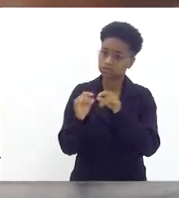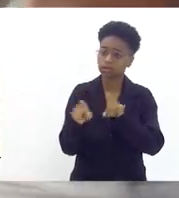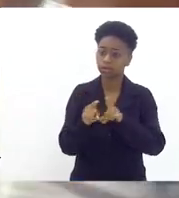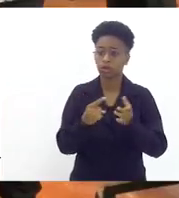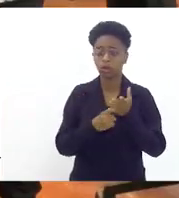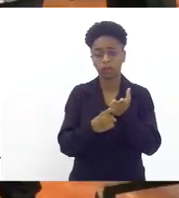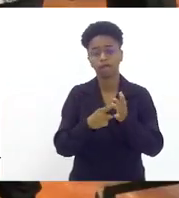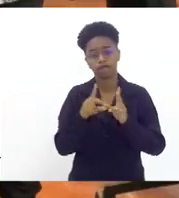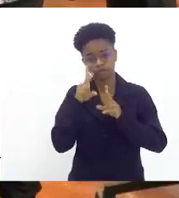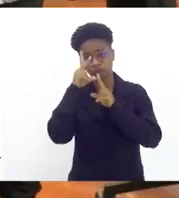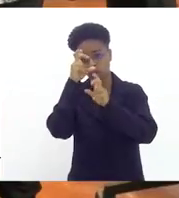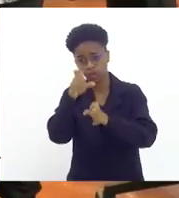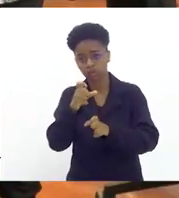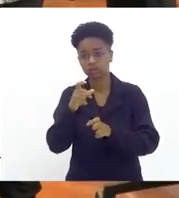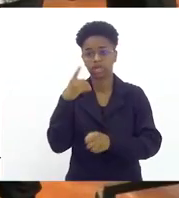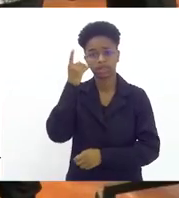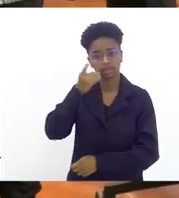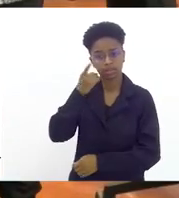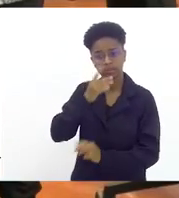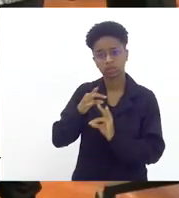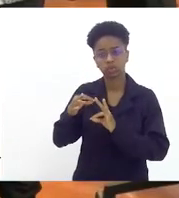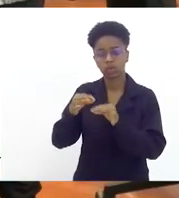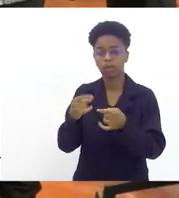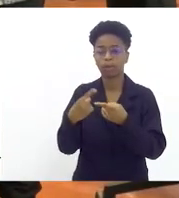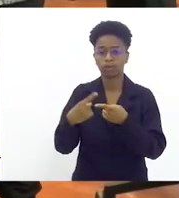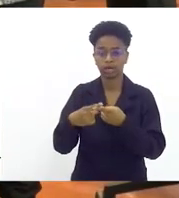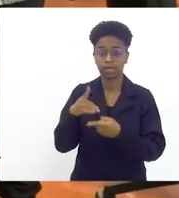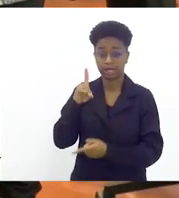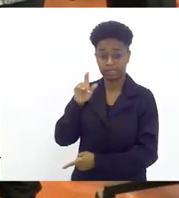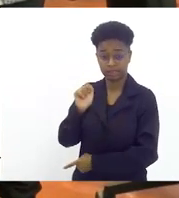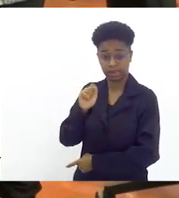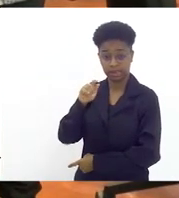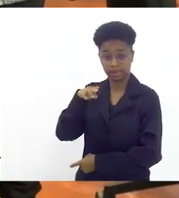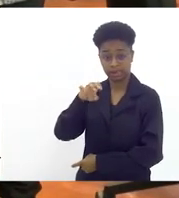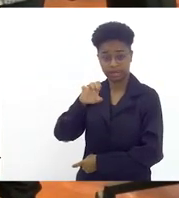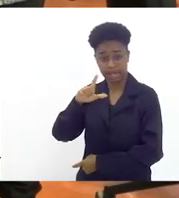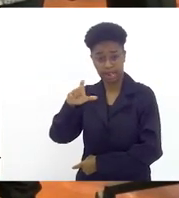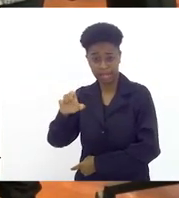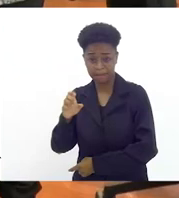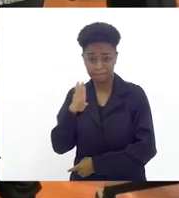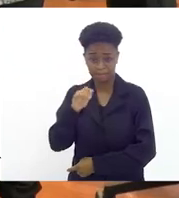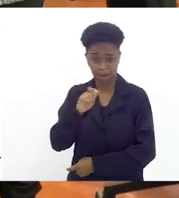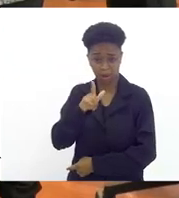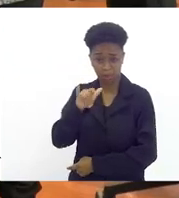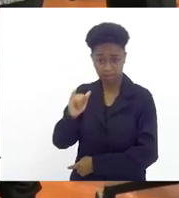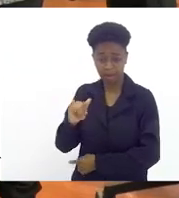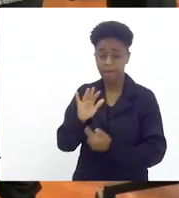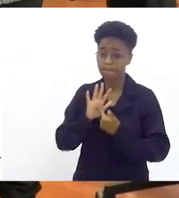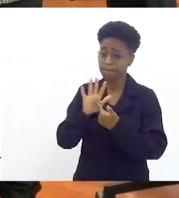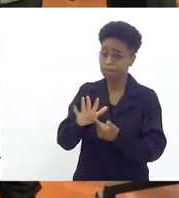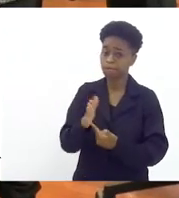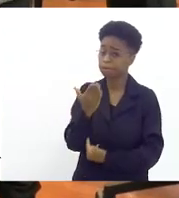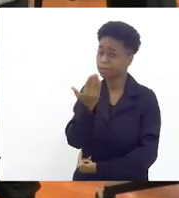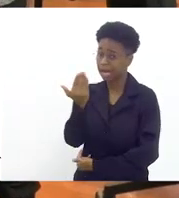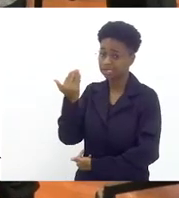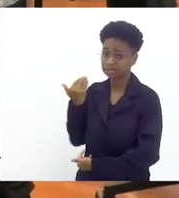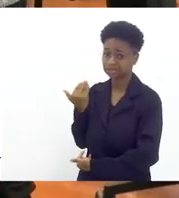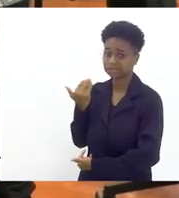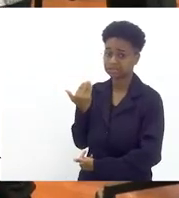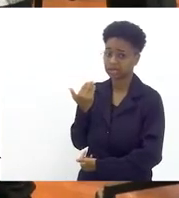muito forte mesmo dos parlamentares, porque Danielle Balbi reverbera um passado que não